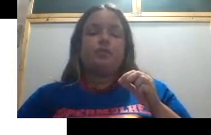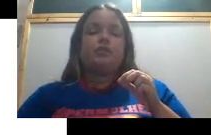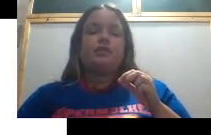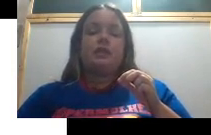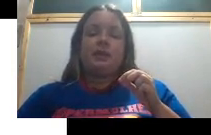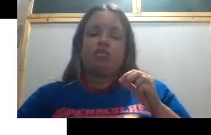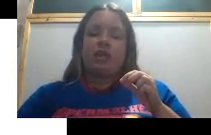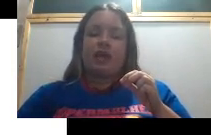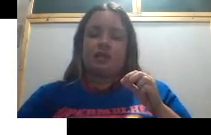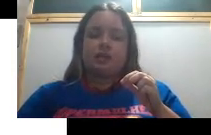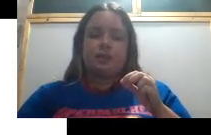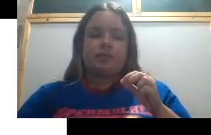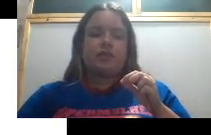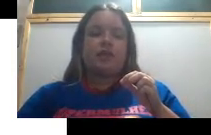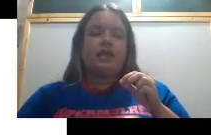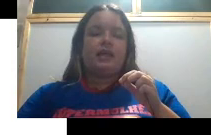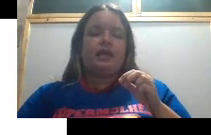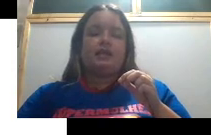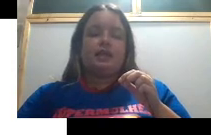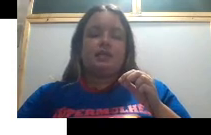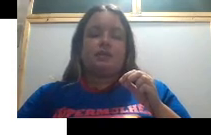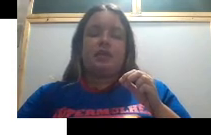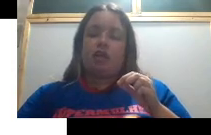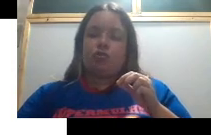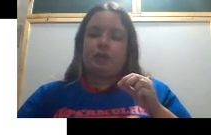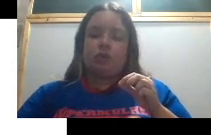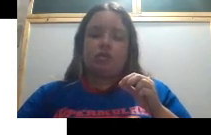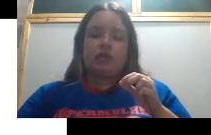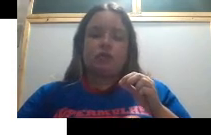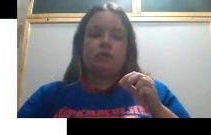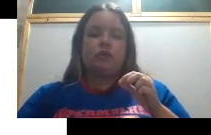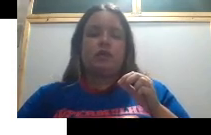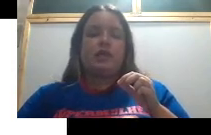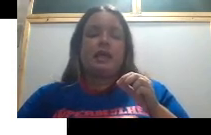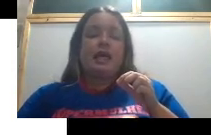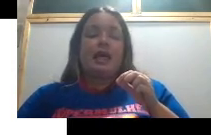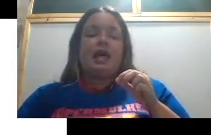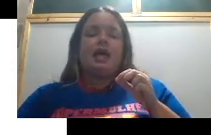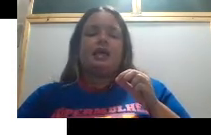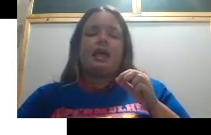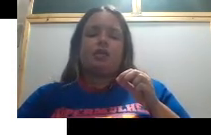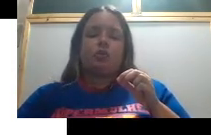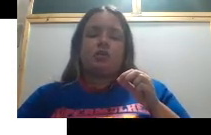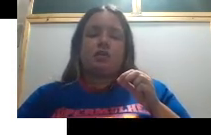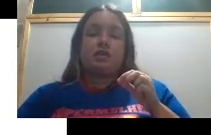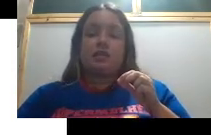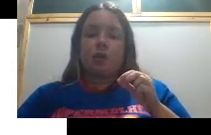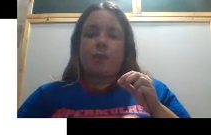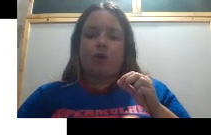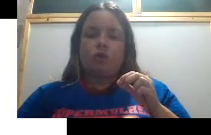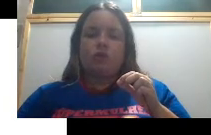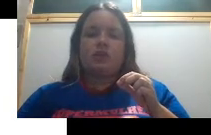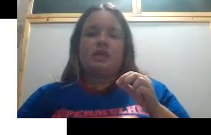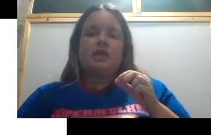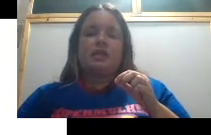estado de Minas Gerais 13 Espírito Santo há 14